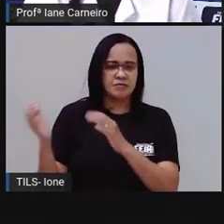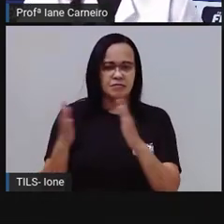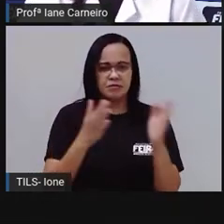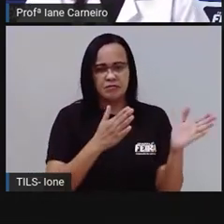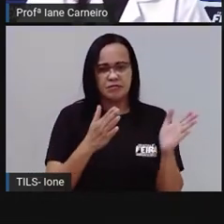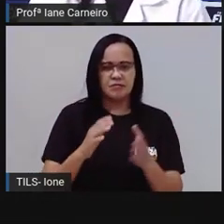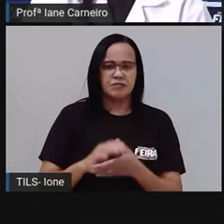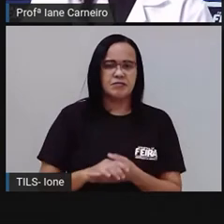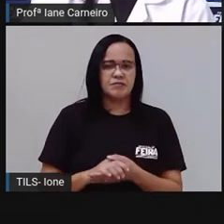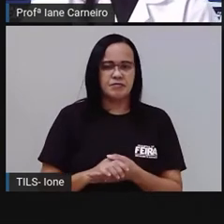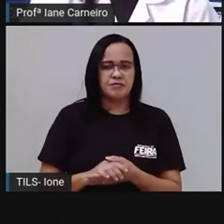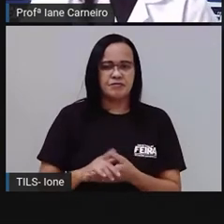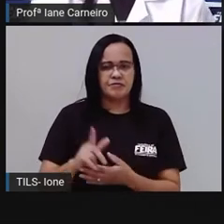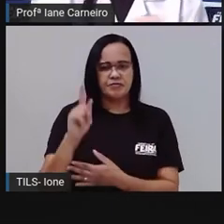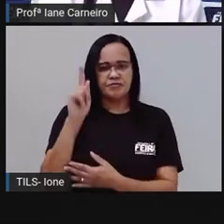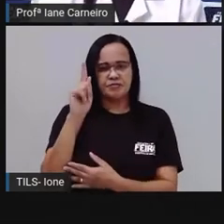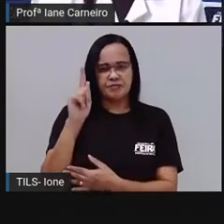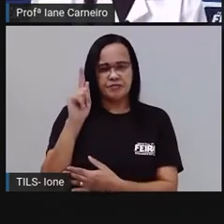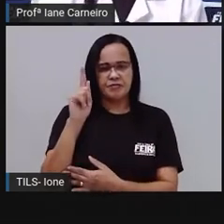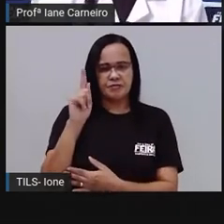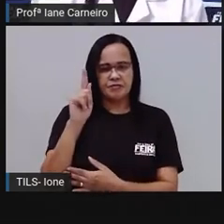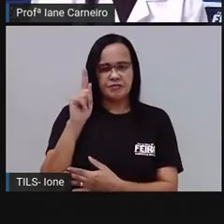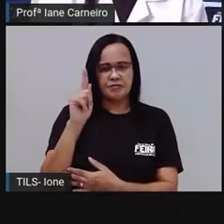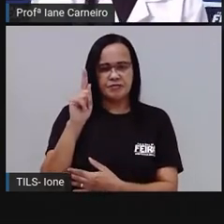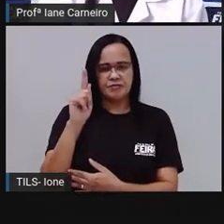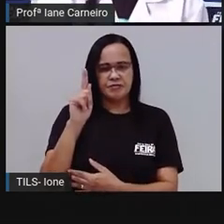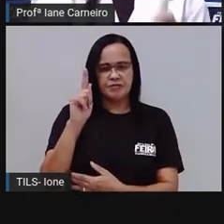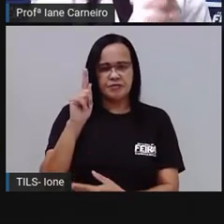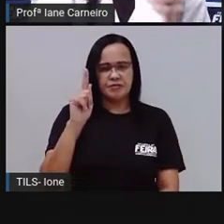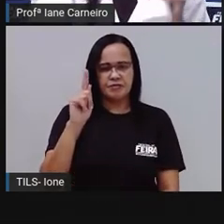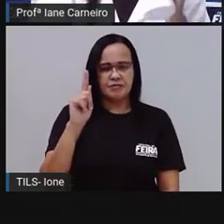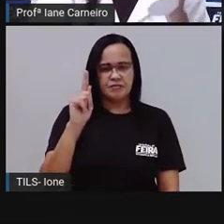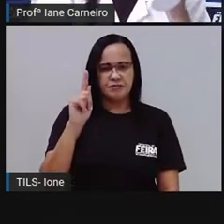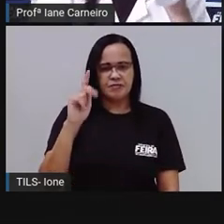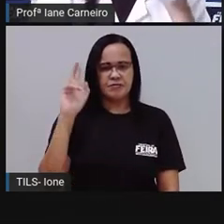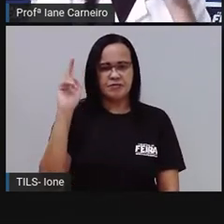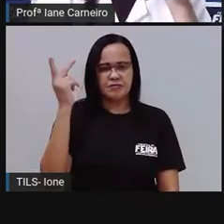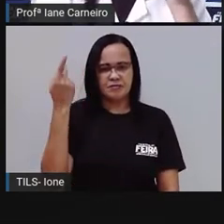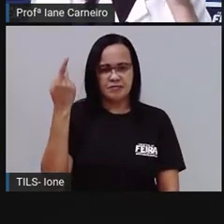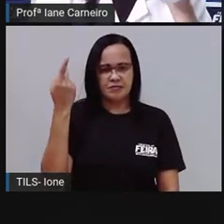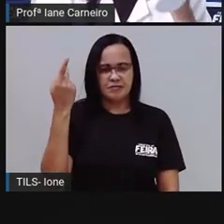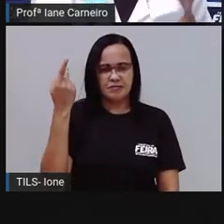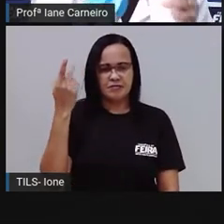letra. Quem sabe quais são essas duas letras aí, o nome delas?